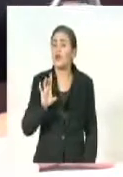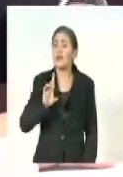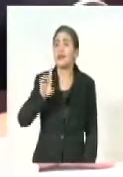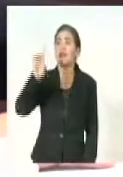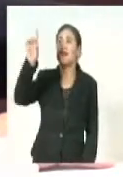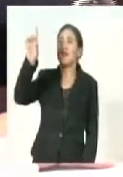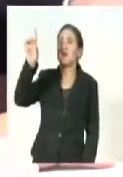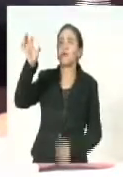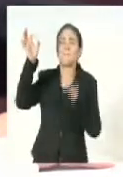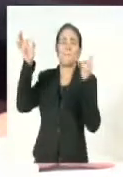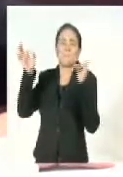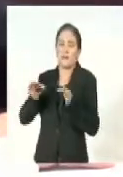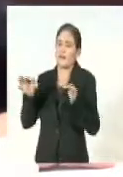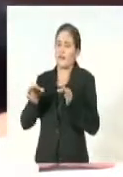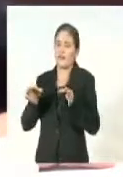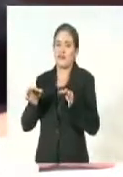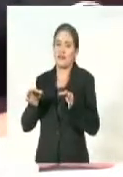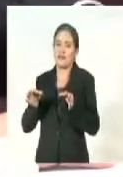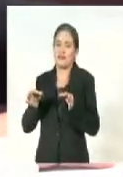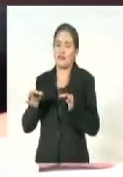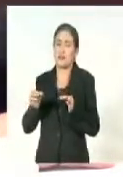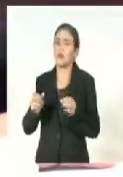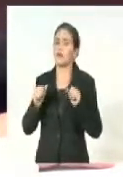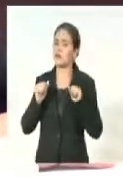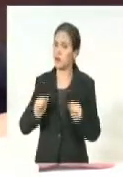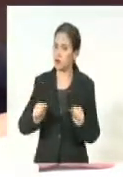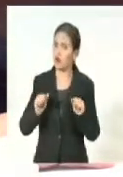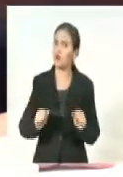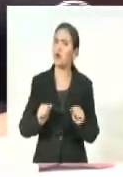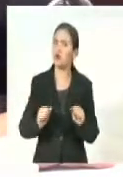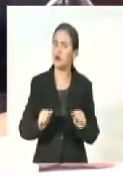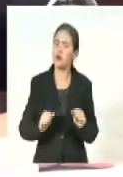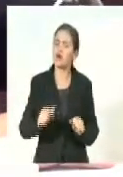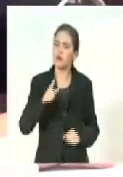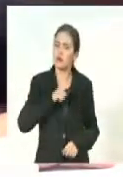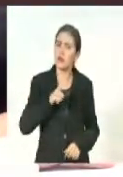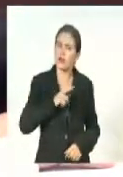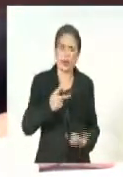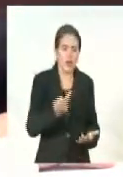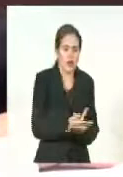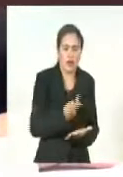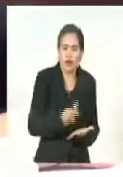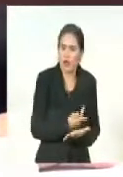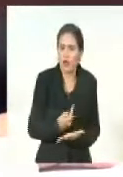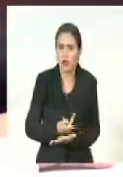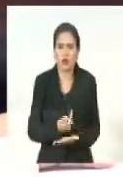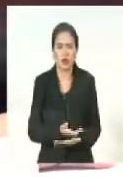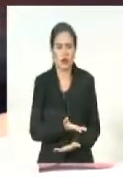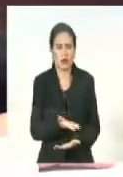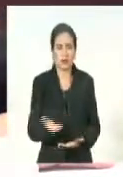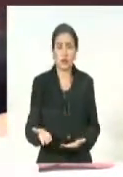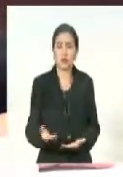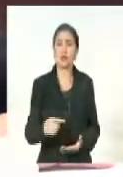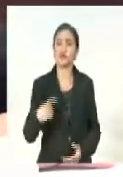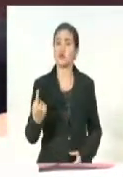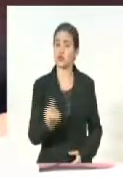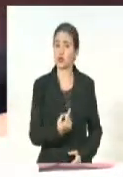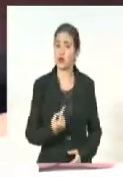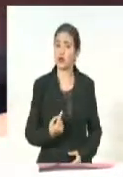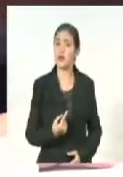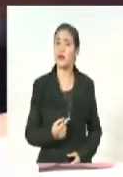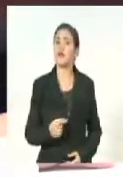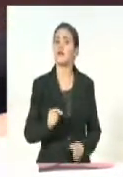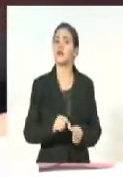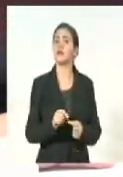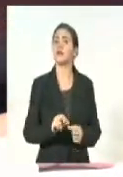É possível, sim, haver erros e temos a humildade de corrigir. Agora,